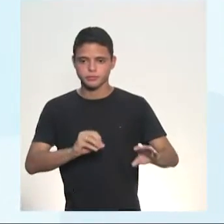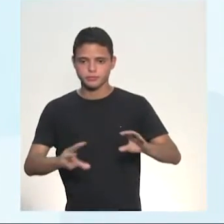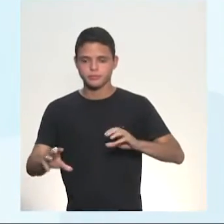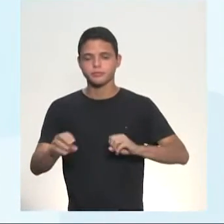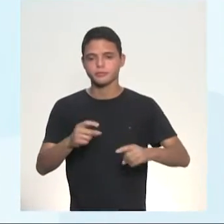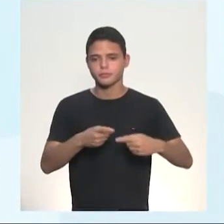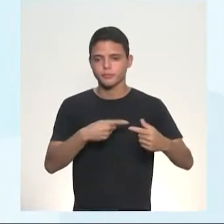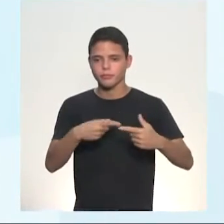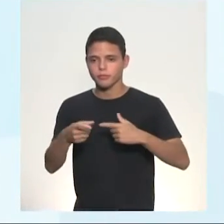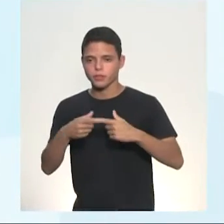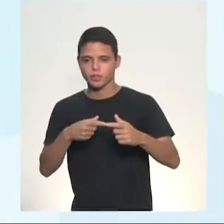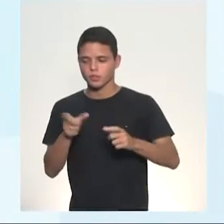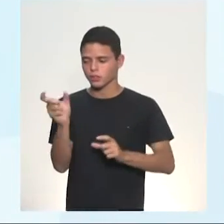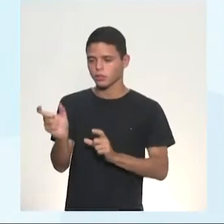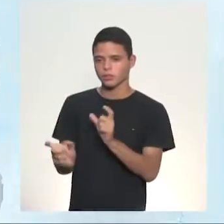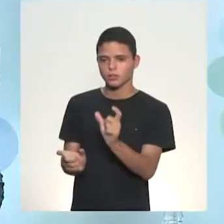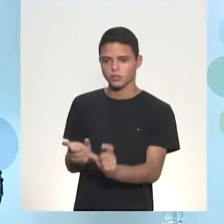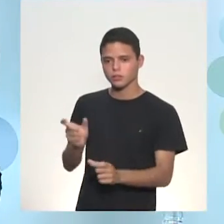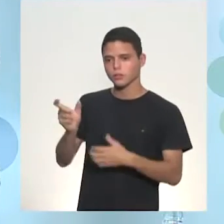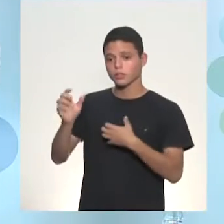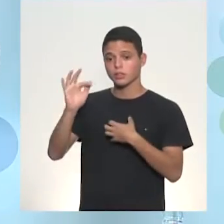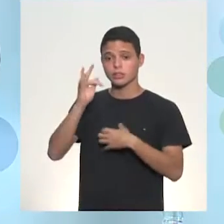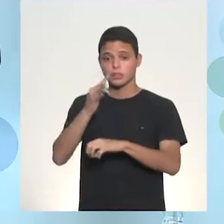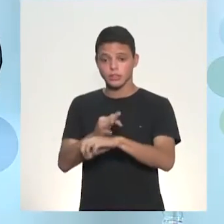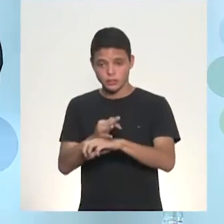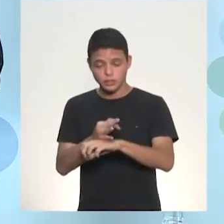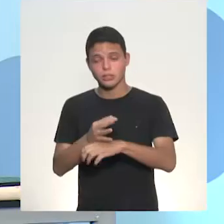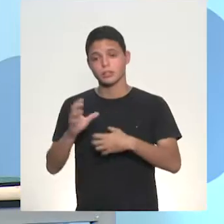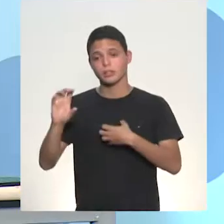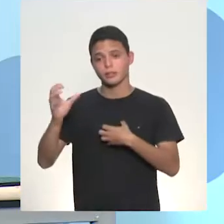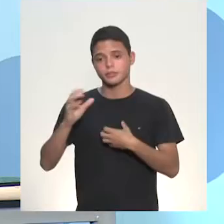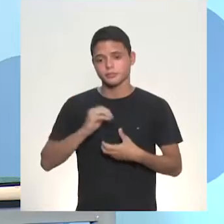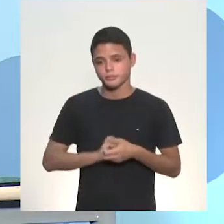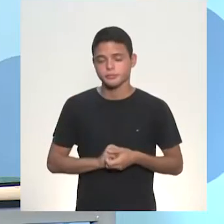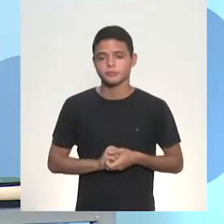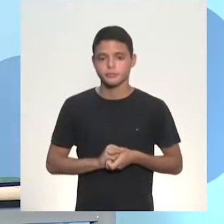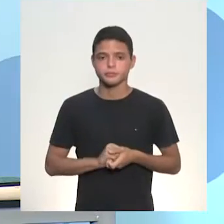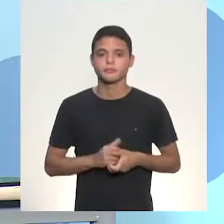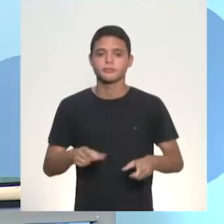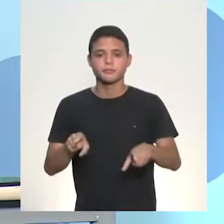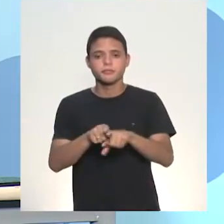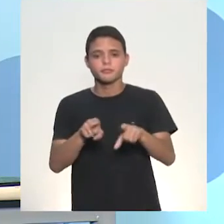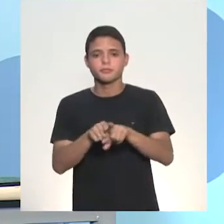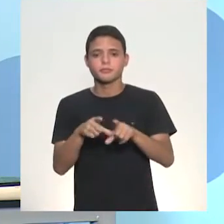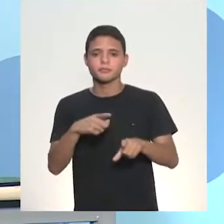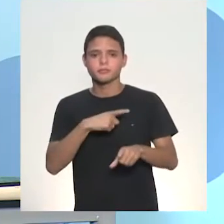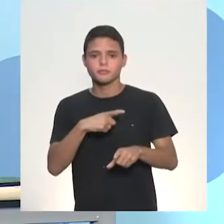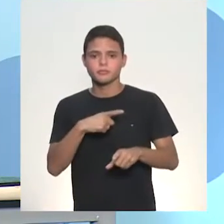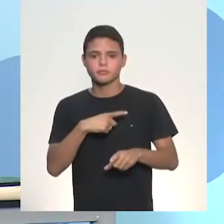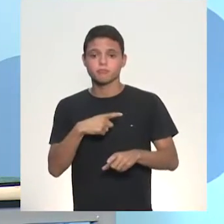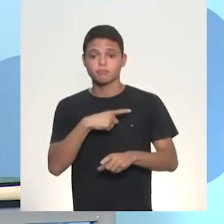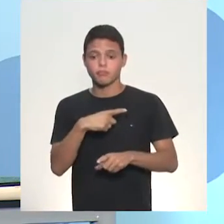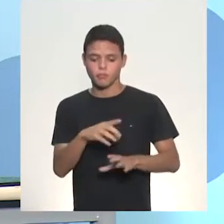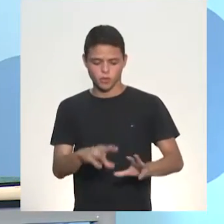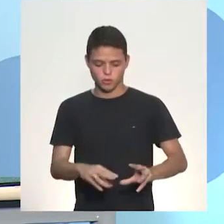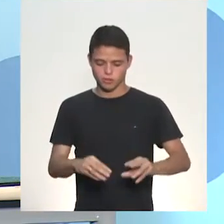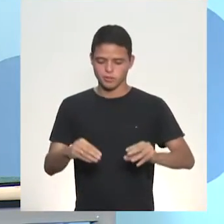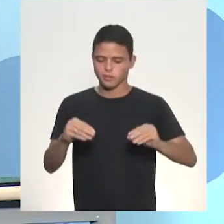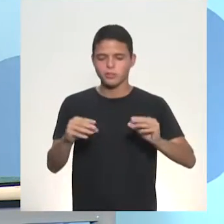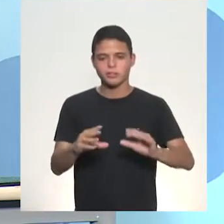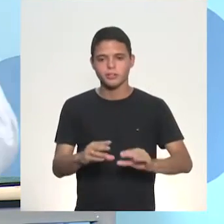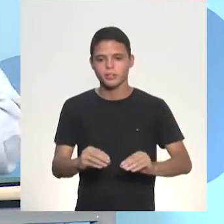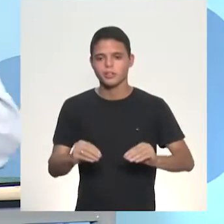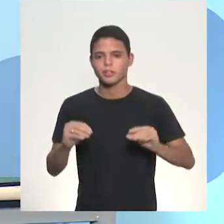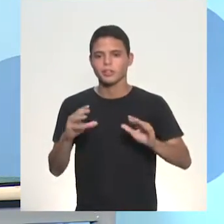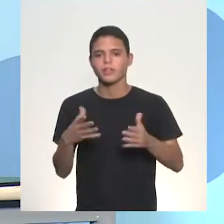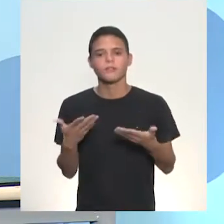estruturação física e química. É isso, professor? Tudo bem. E também tem a questão mesmo de soltar o solo, né? Tem planta que se o